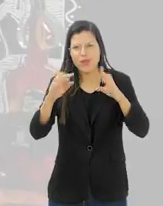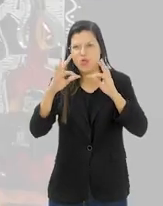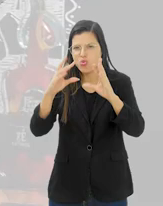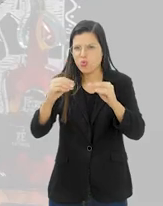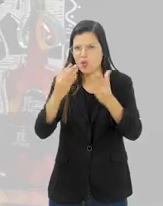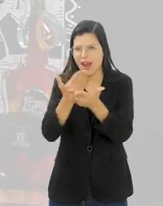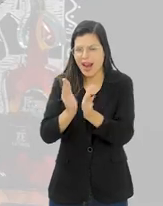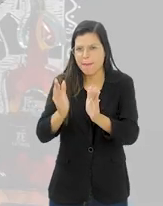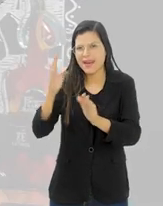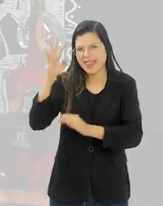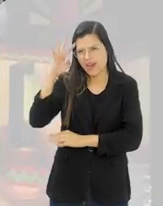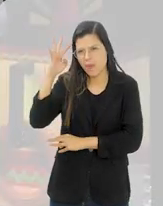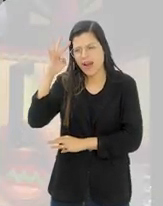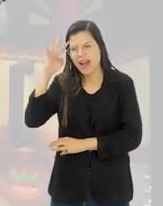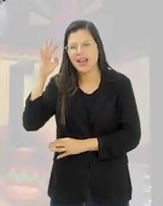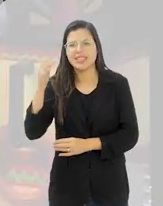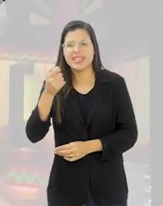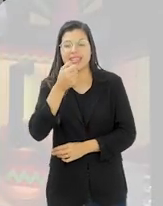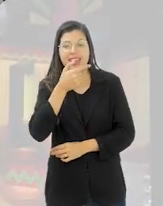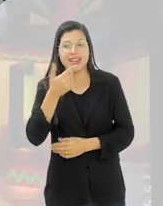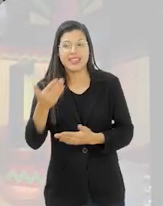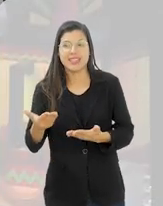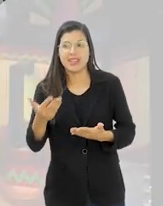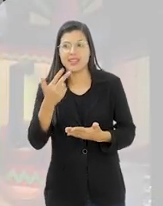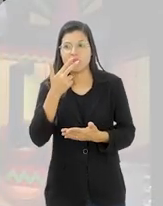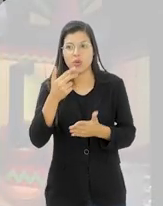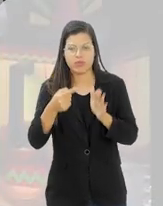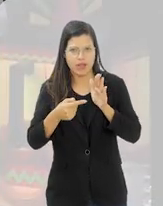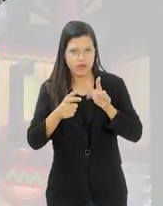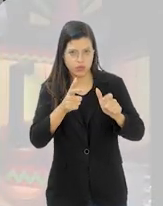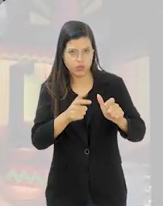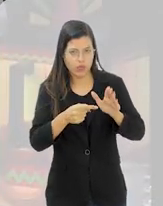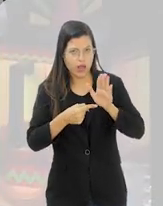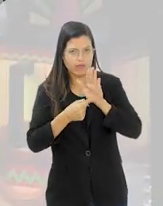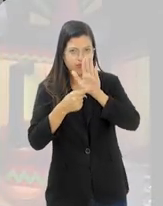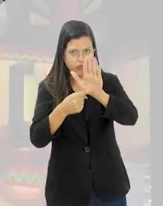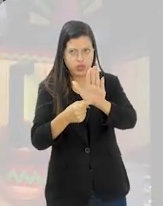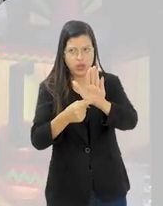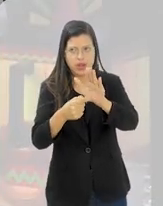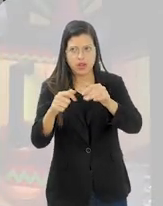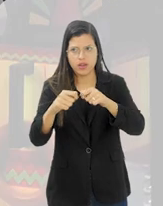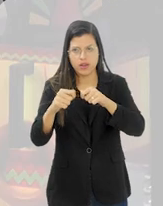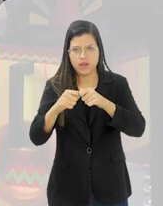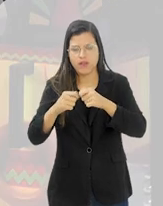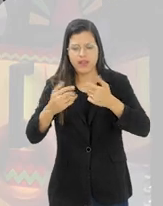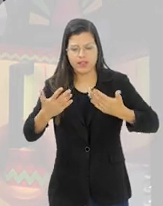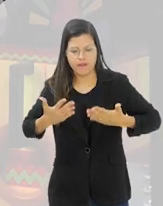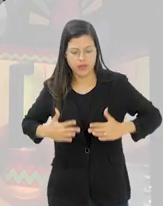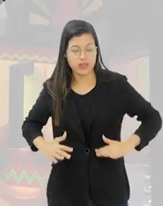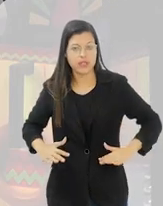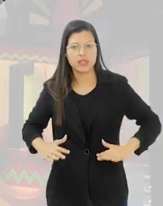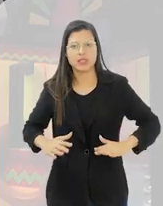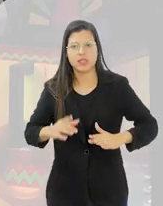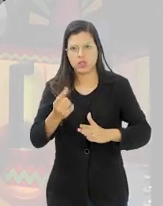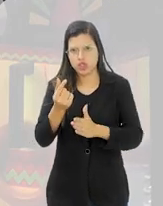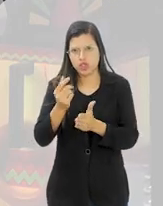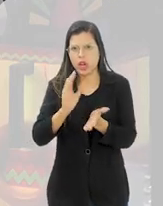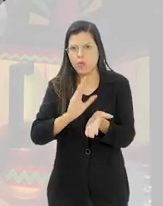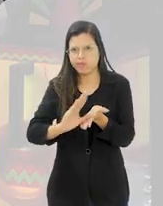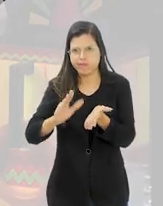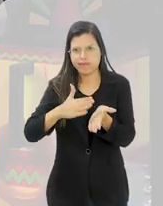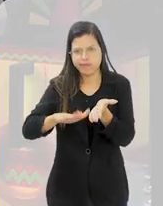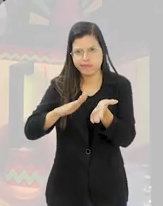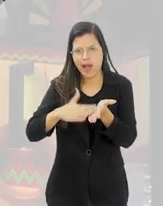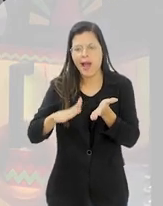quarta-feira. Falei assim, engraçado. E eu tava me colocando no lugar dos destaques, no lugar dos que fazem fantasia, gastam dinheiro, e